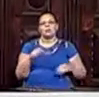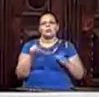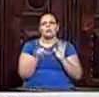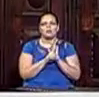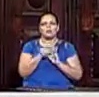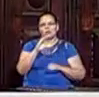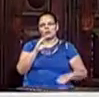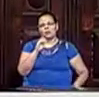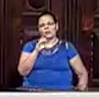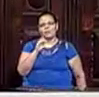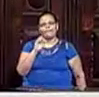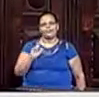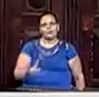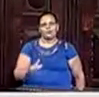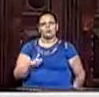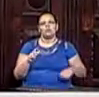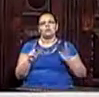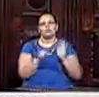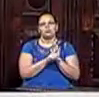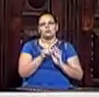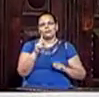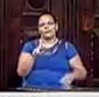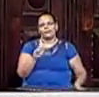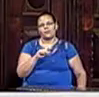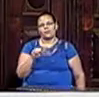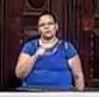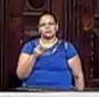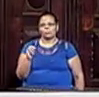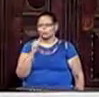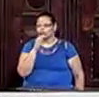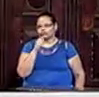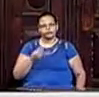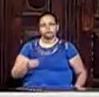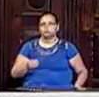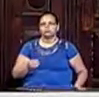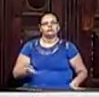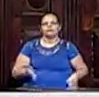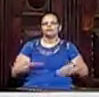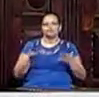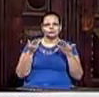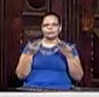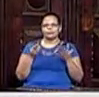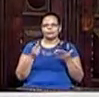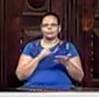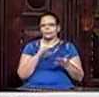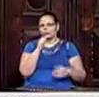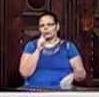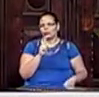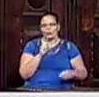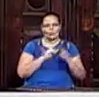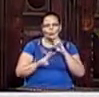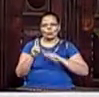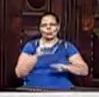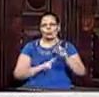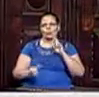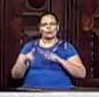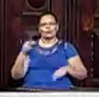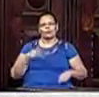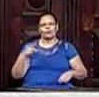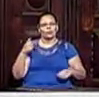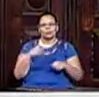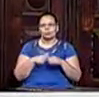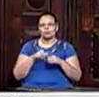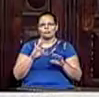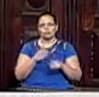jamais recebeu qualquer tipo de incentivo, que não recebe royalties de petróleo, mas